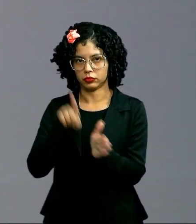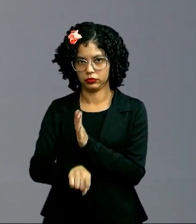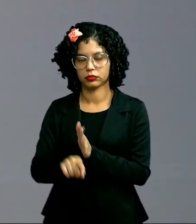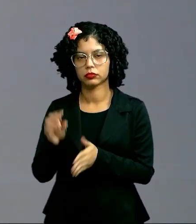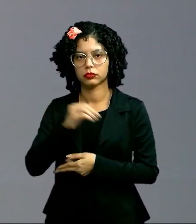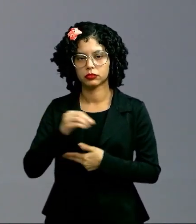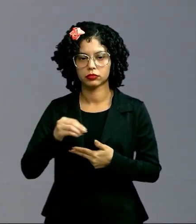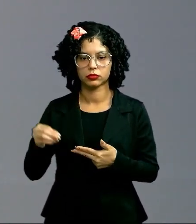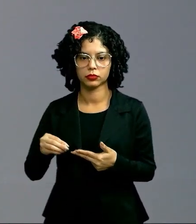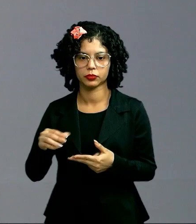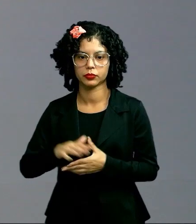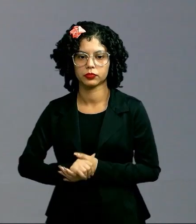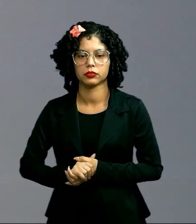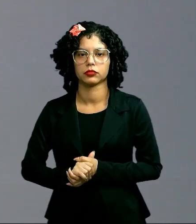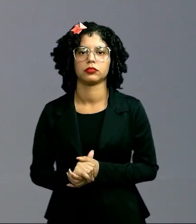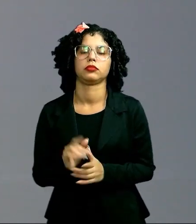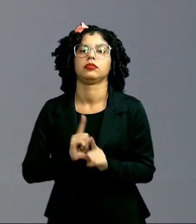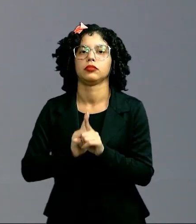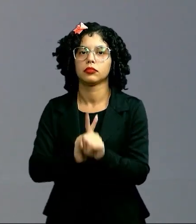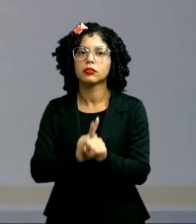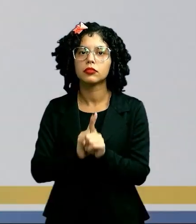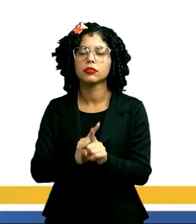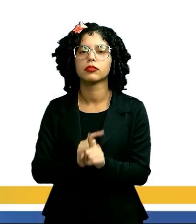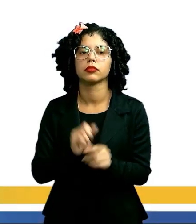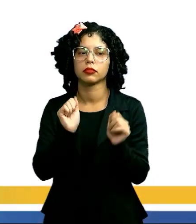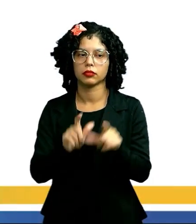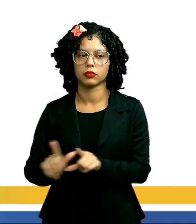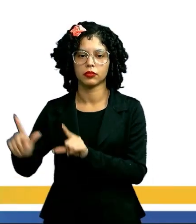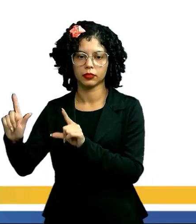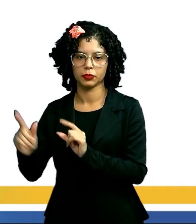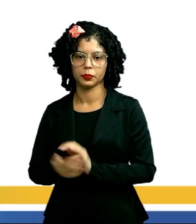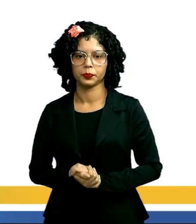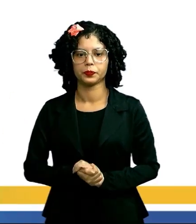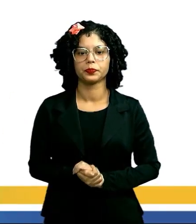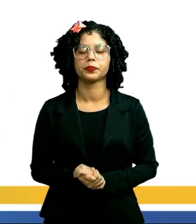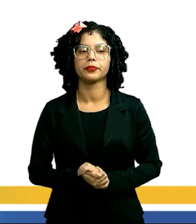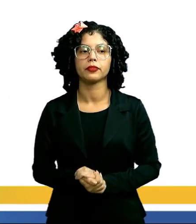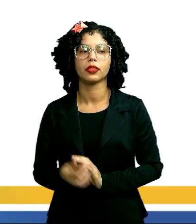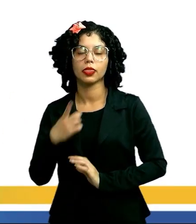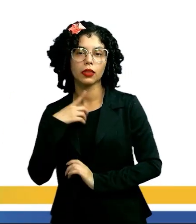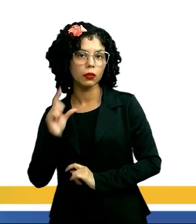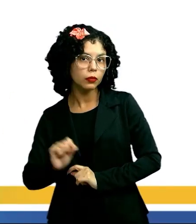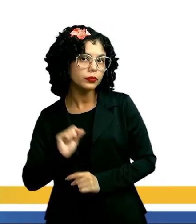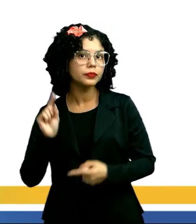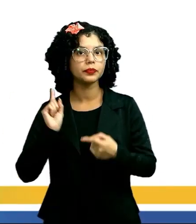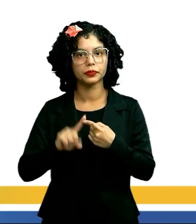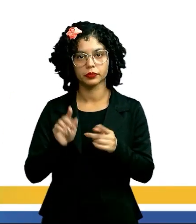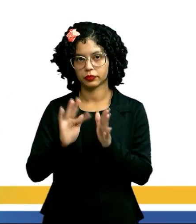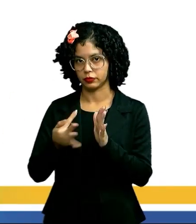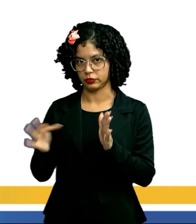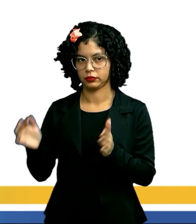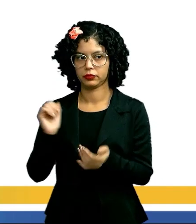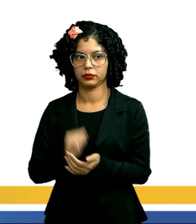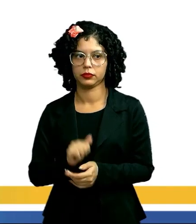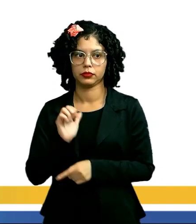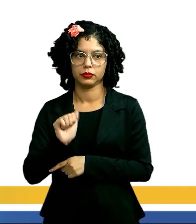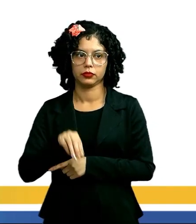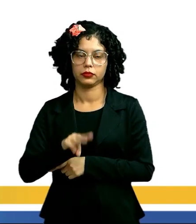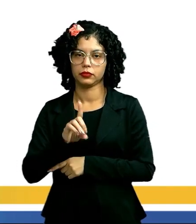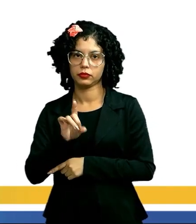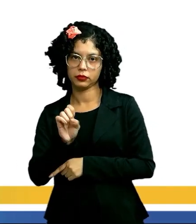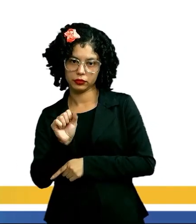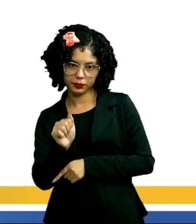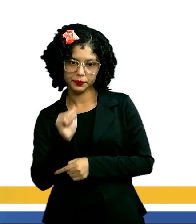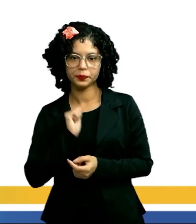de Enem. Vamos lá? Acompanha comigo aí na tela, olha só. Aí na tela nós temos a primeira função, que são as